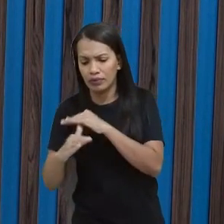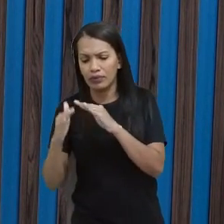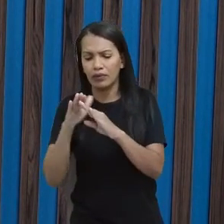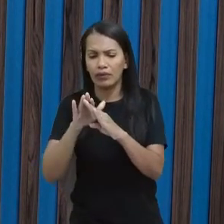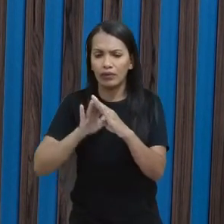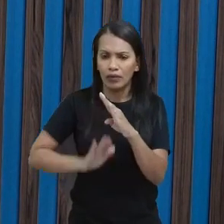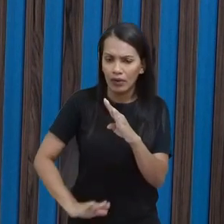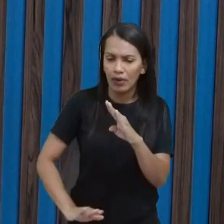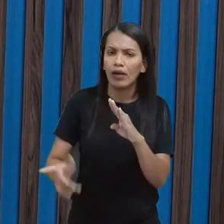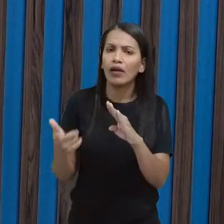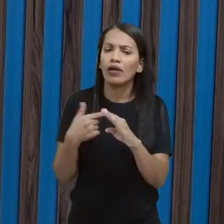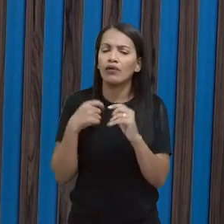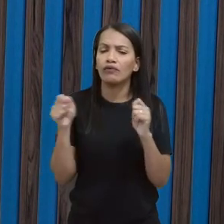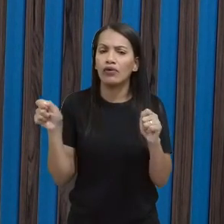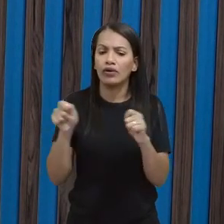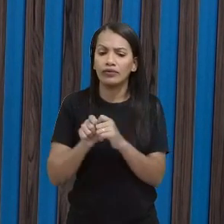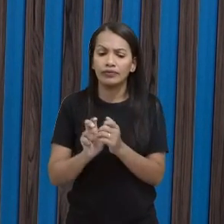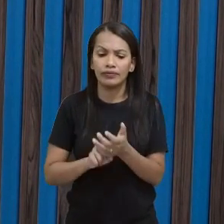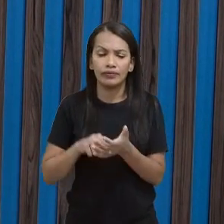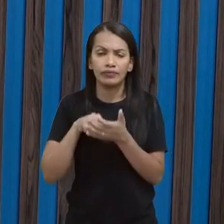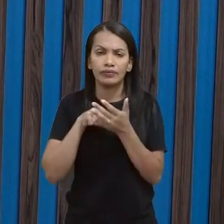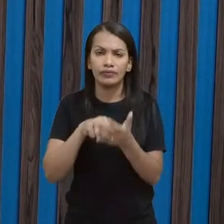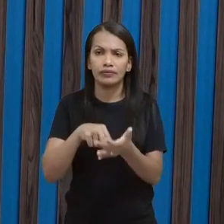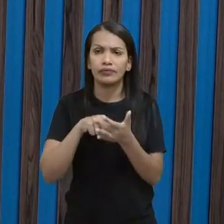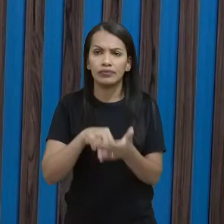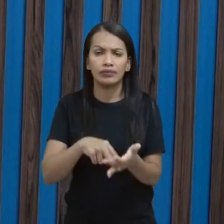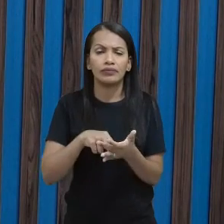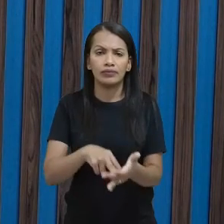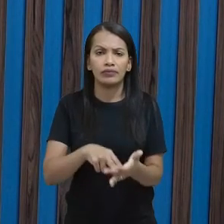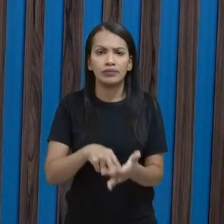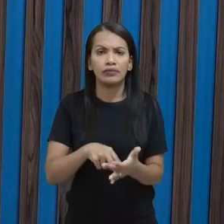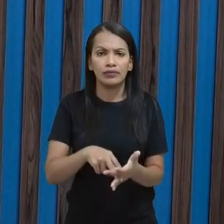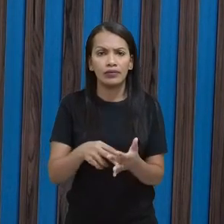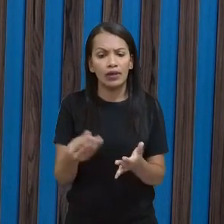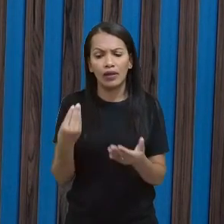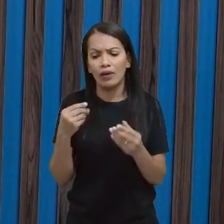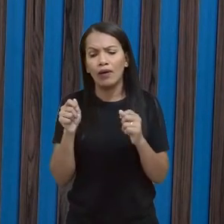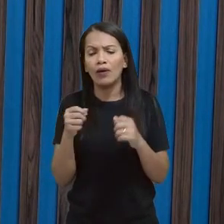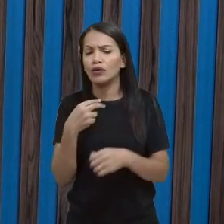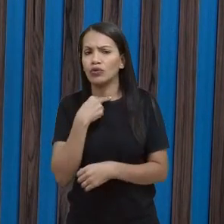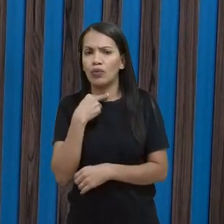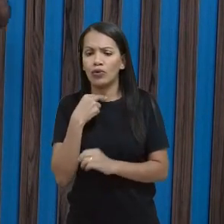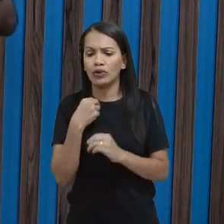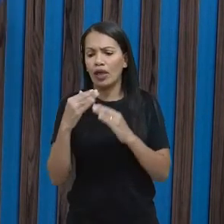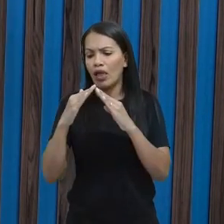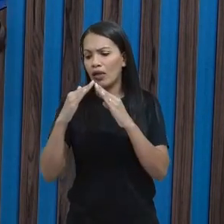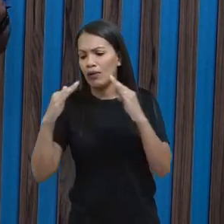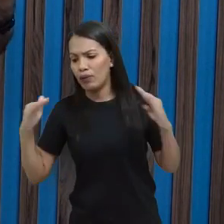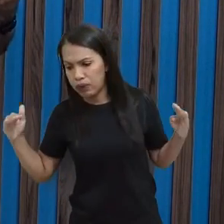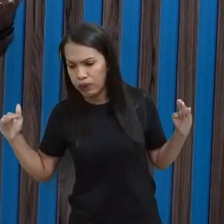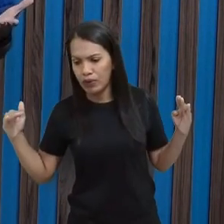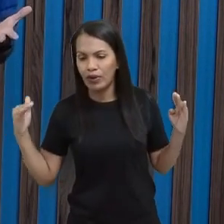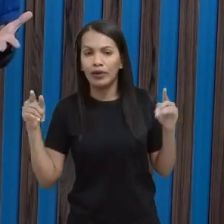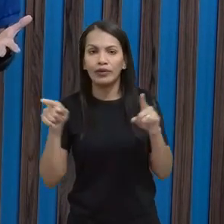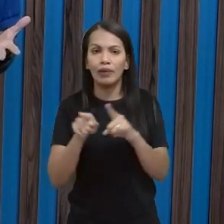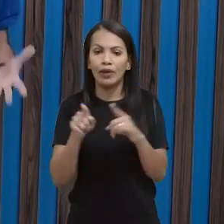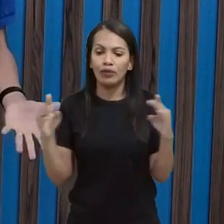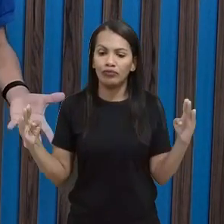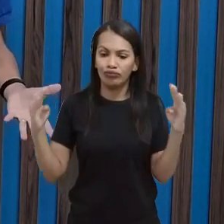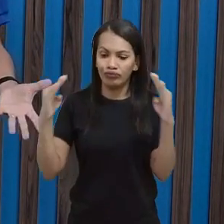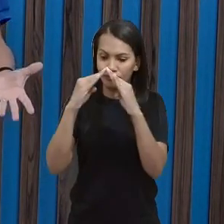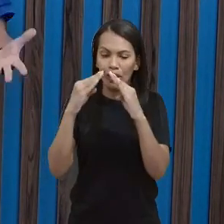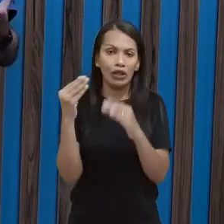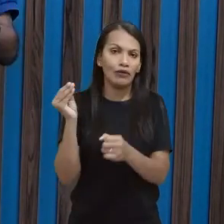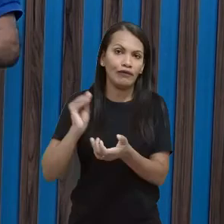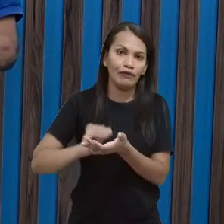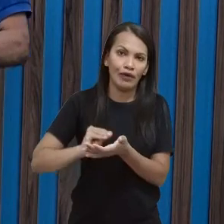ali para estar bem firme e não fazer nem excesso e nem faltando para não cair o telhado, né? Então a gente sabe que vai ter que fazer bem